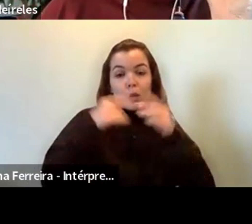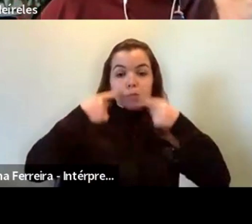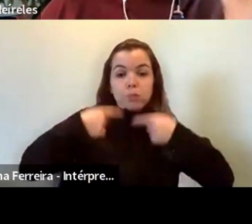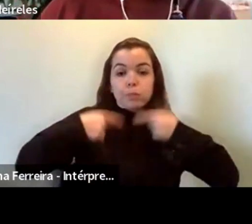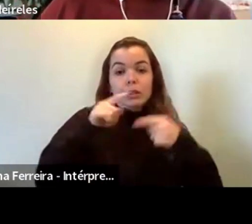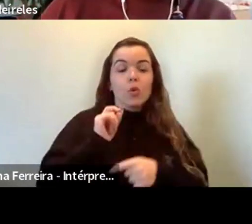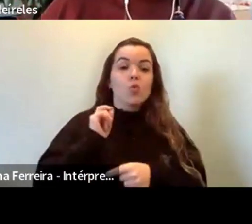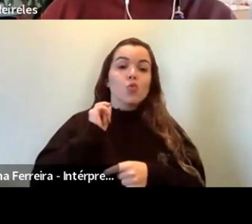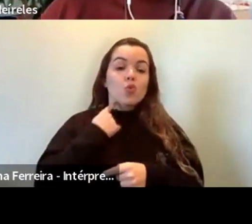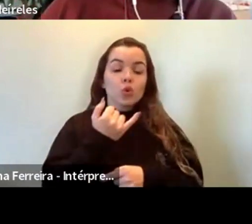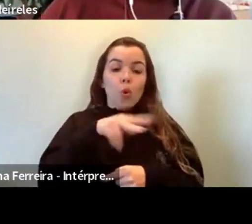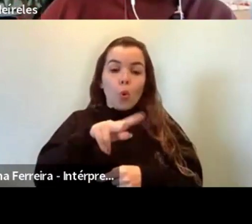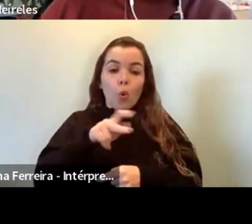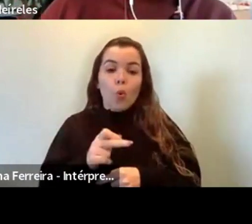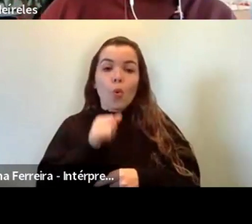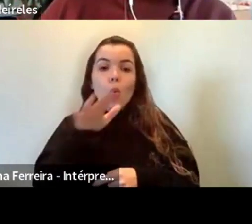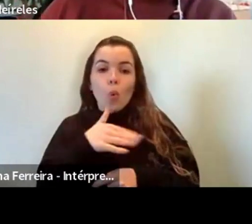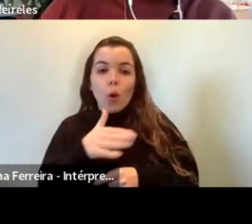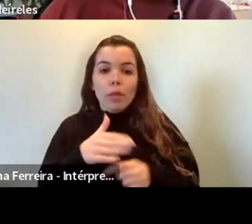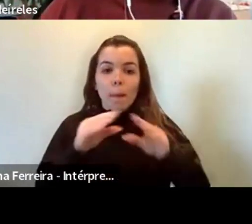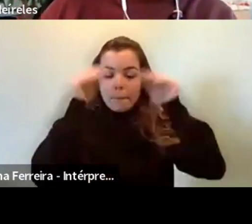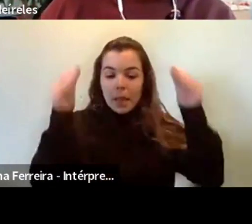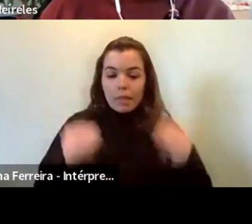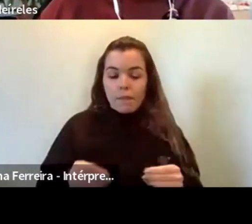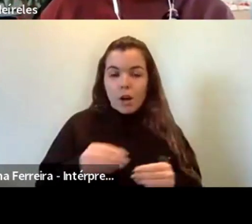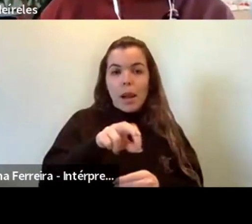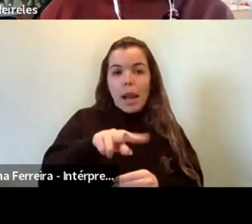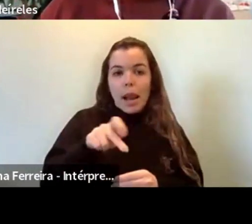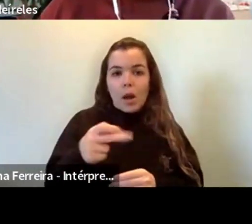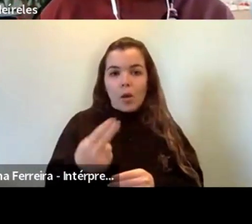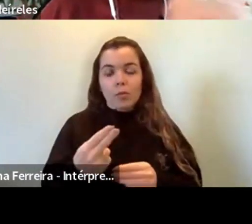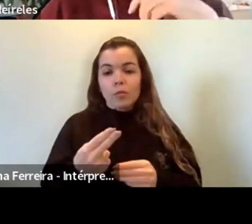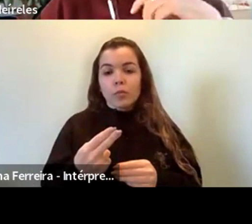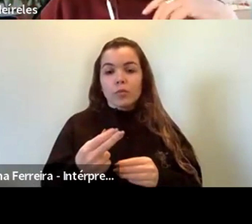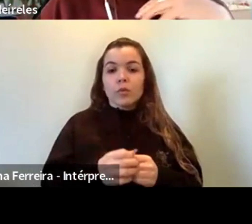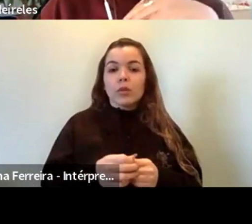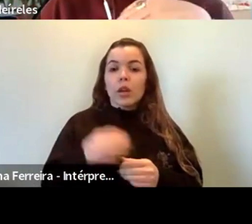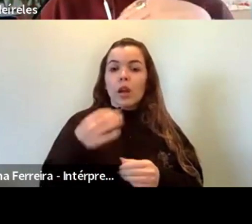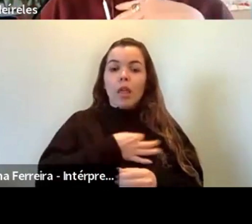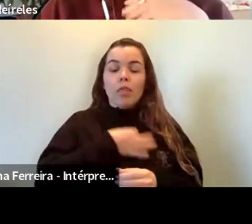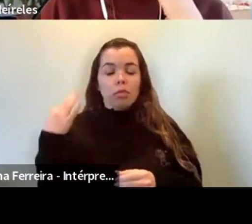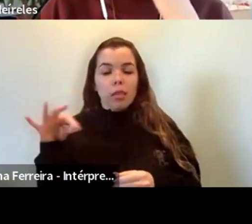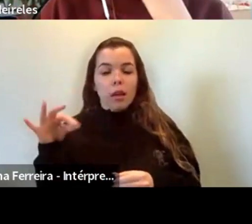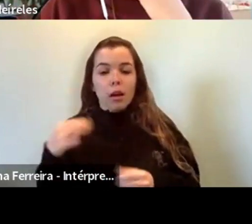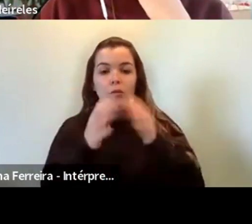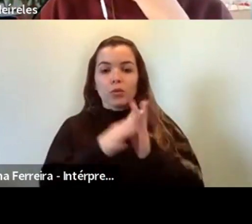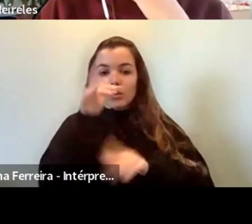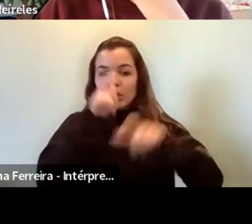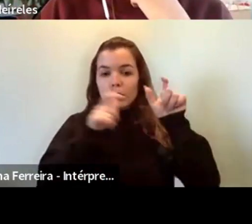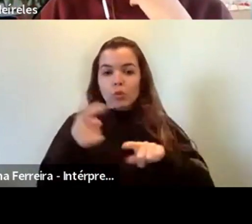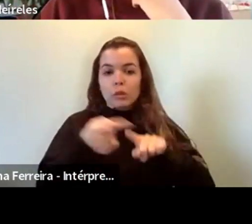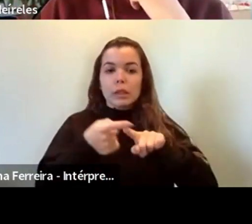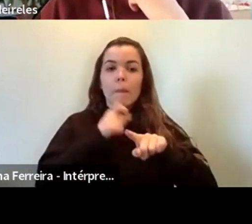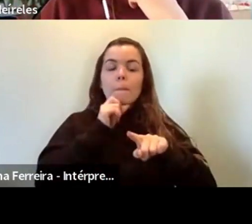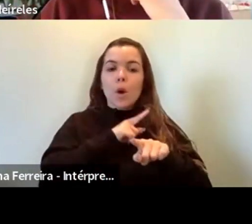está disponível na plataforma Now e é gratuito e aberto a todos os cidadãos interessados. Poderá aceder ao mesmo através